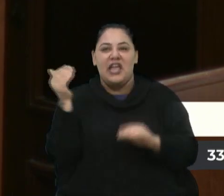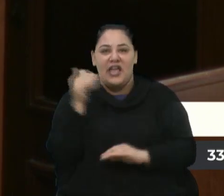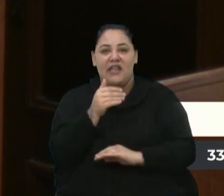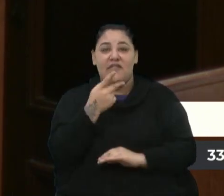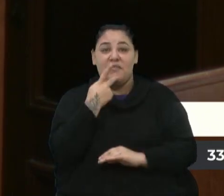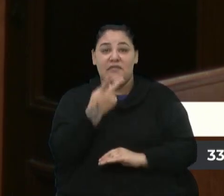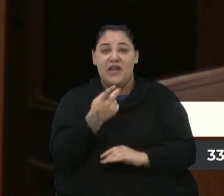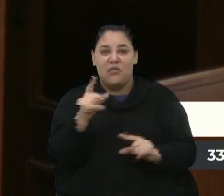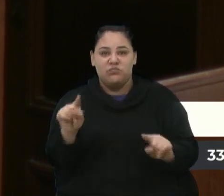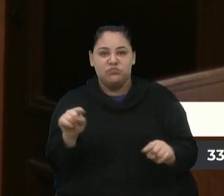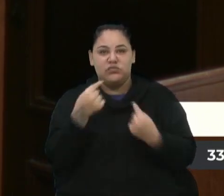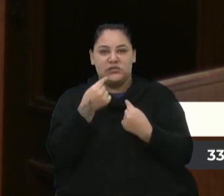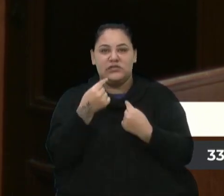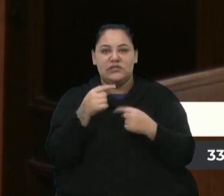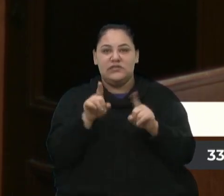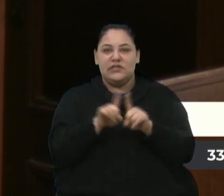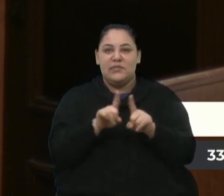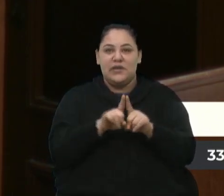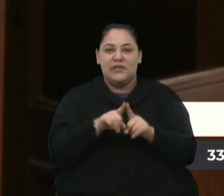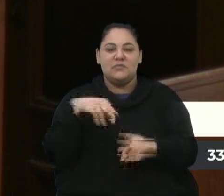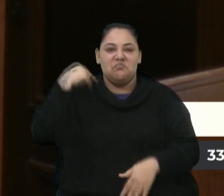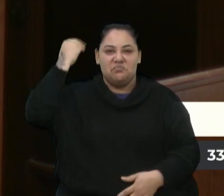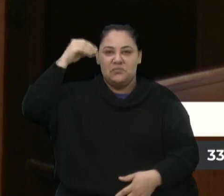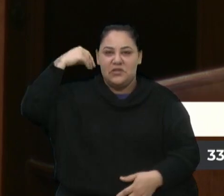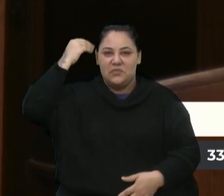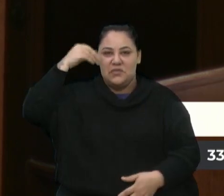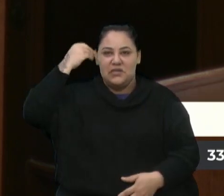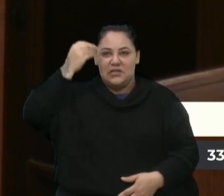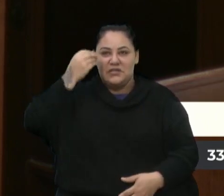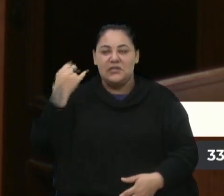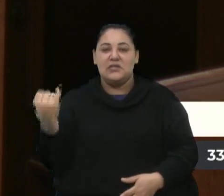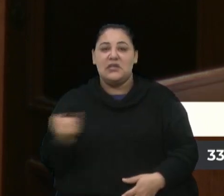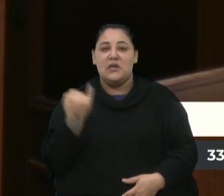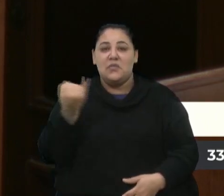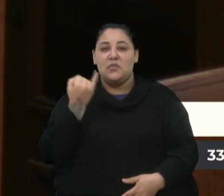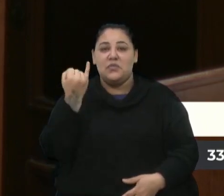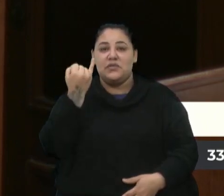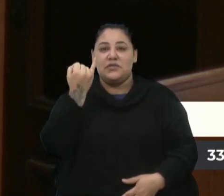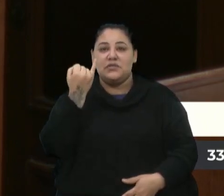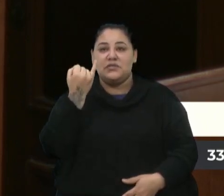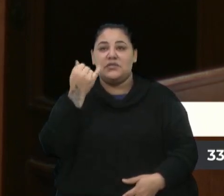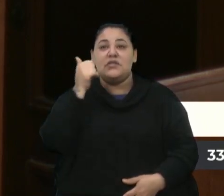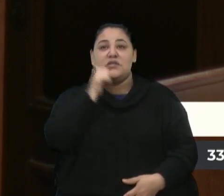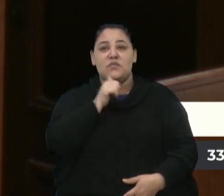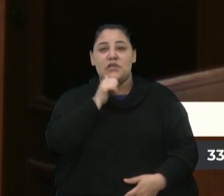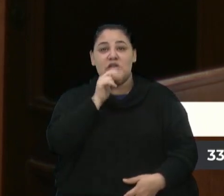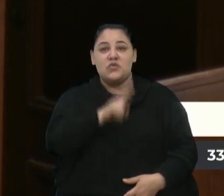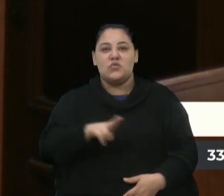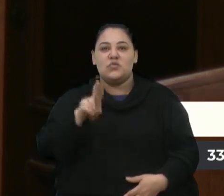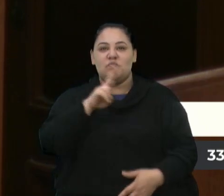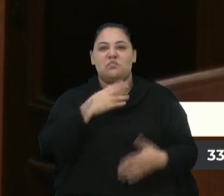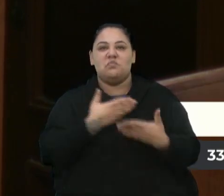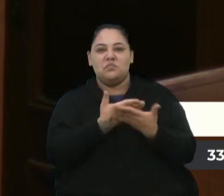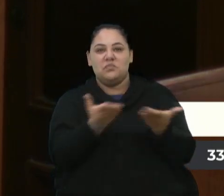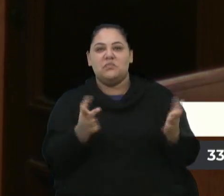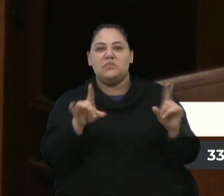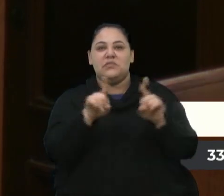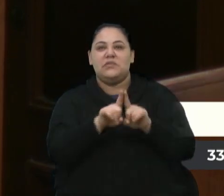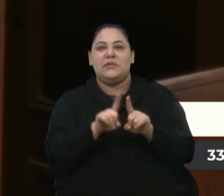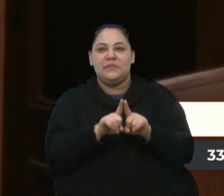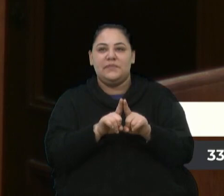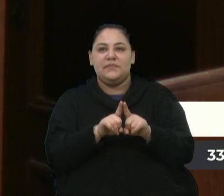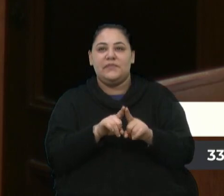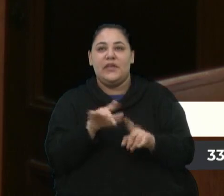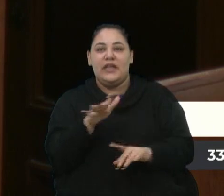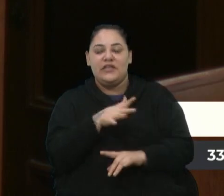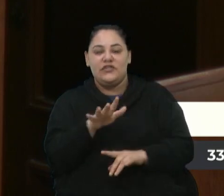dos desafios, da experiência dela, da importância das mulheres ocuparem esses espaços, que, muitas vezes, a